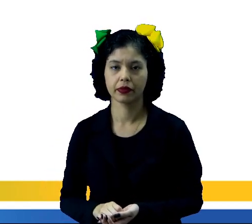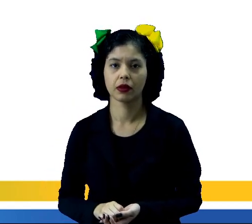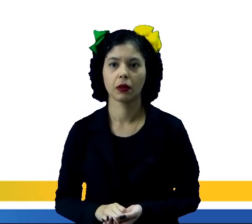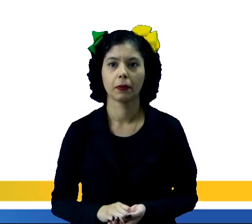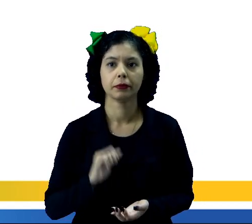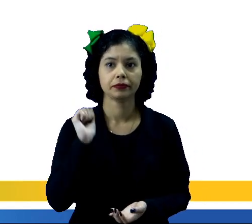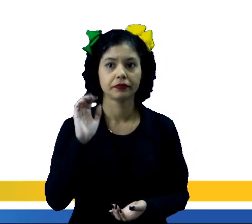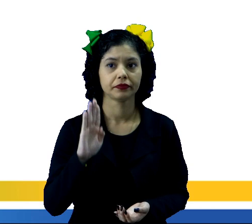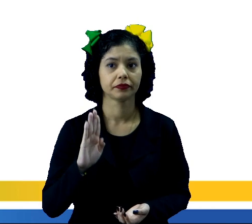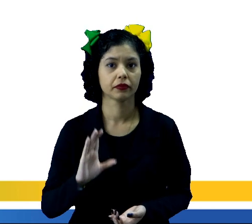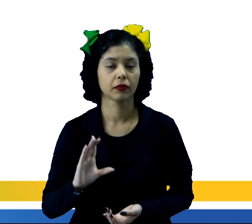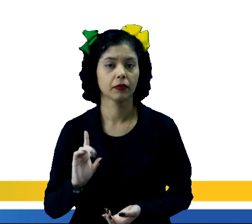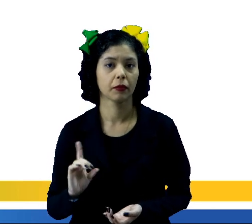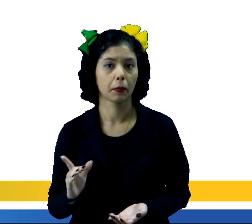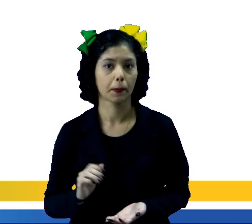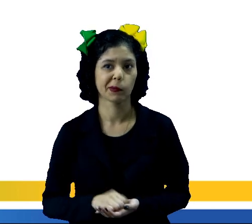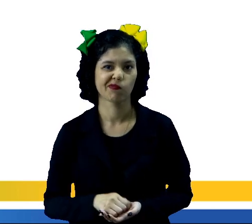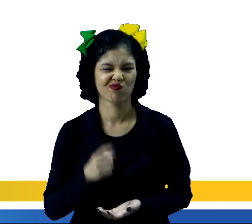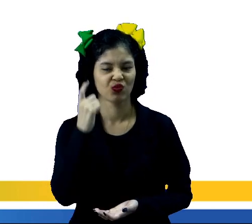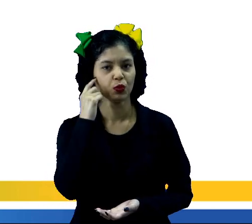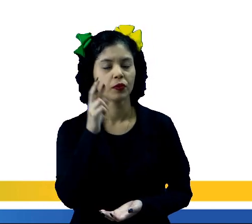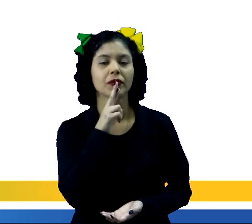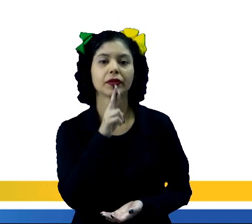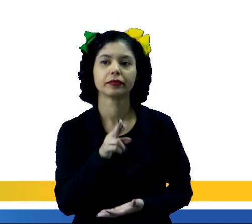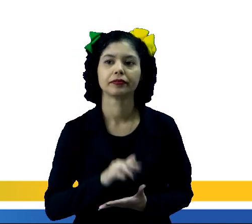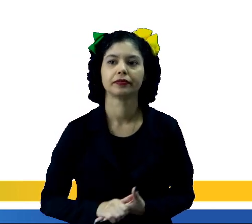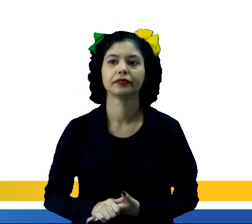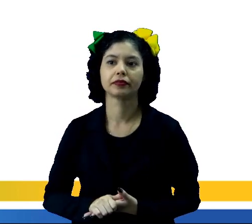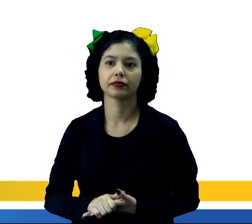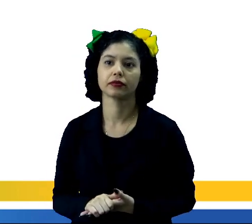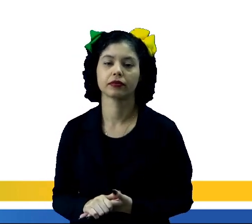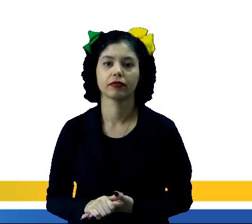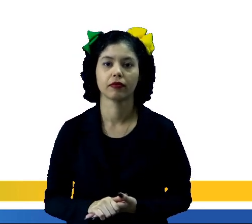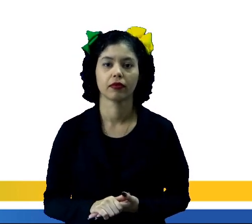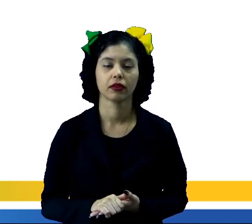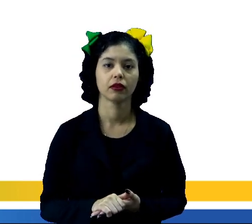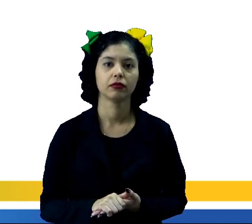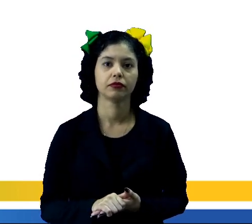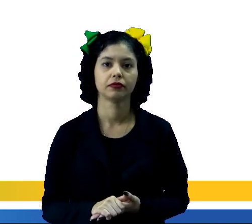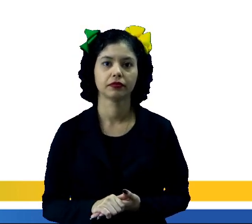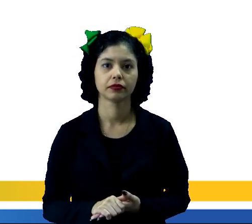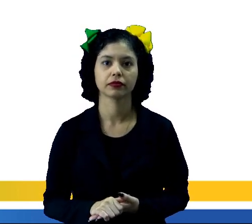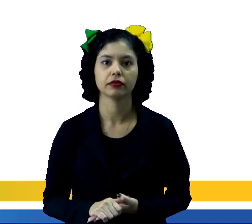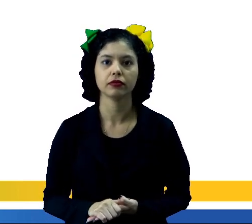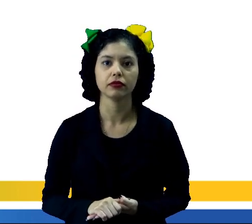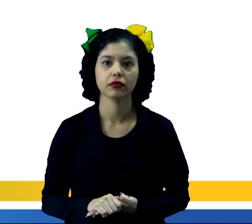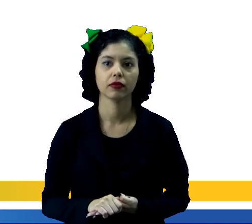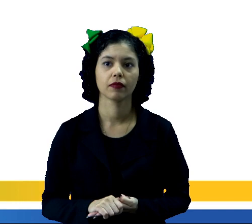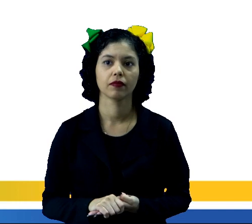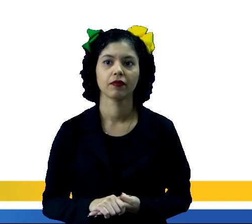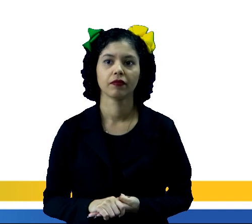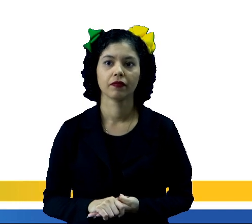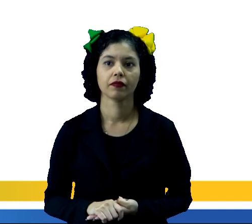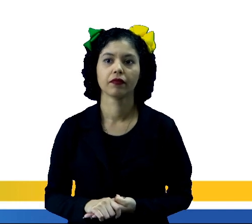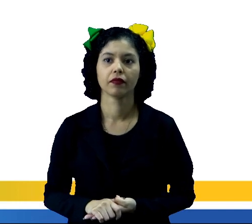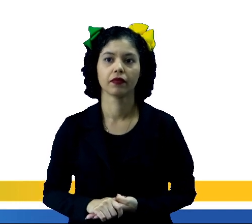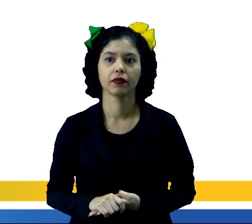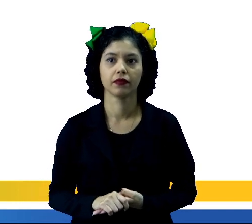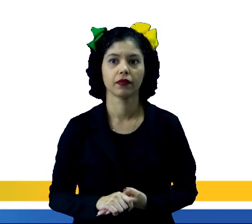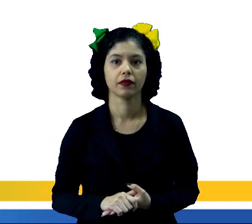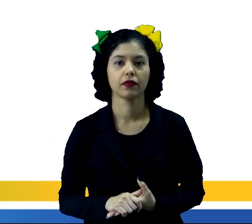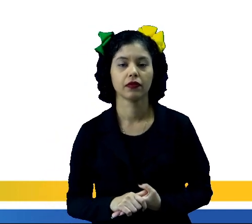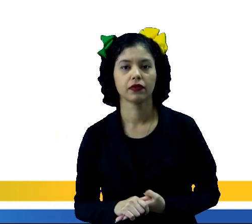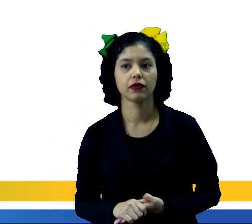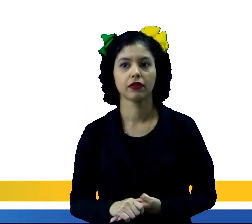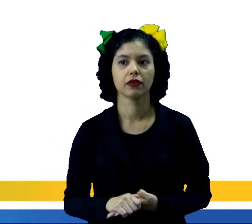etnocentrismo. Então vamos lá, pensando um pouquinho aí na resposta. Apresentou aí o conceito, a aula toda, tá